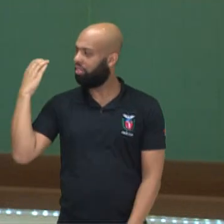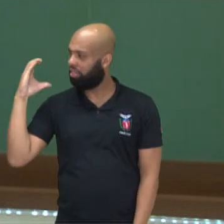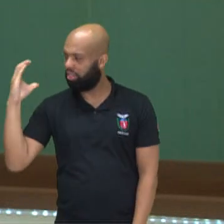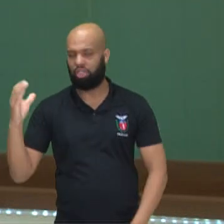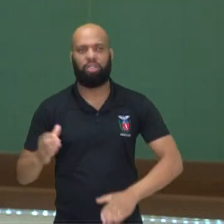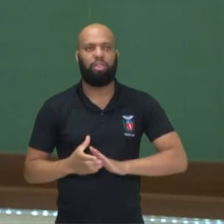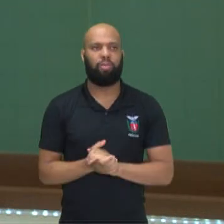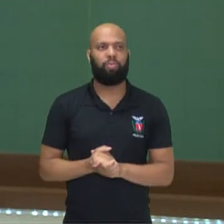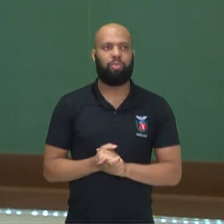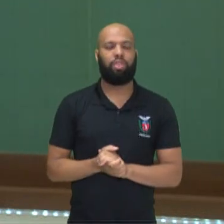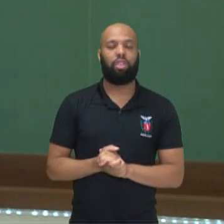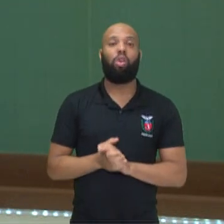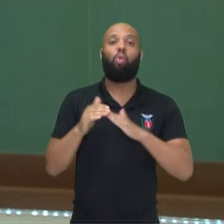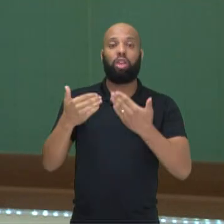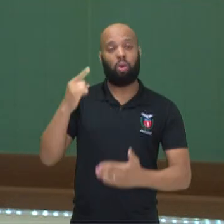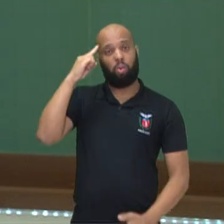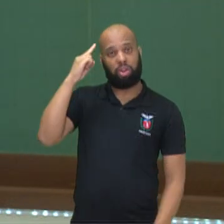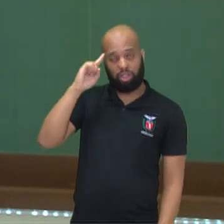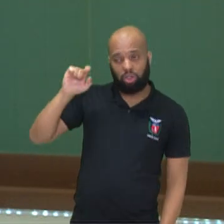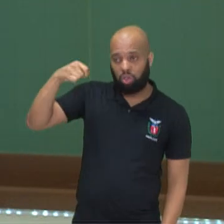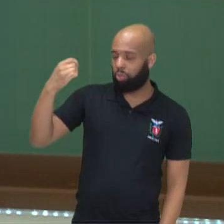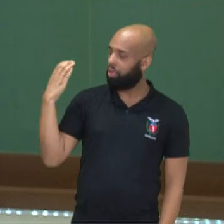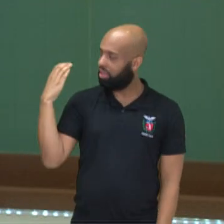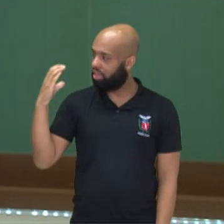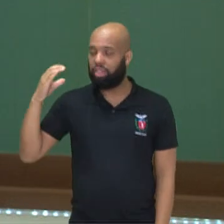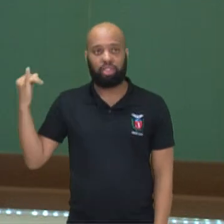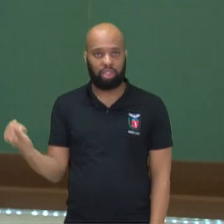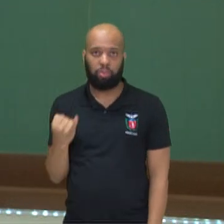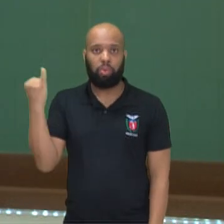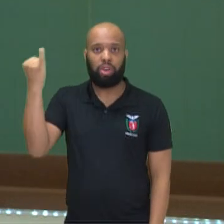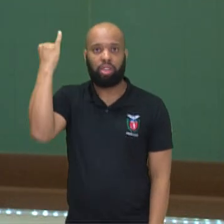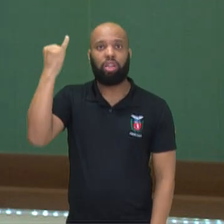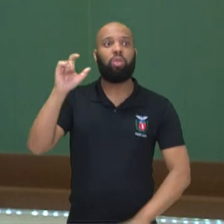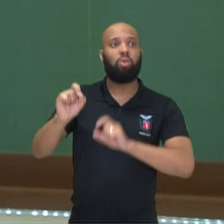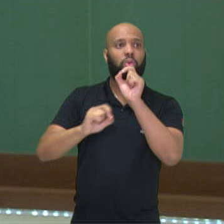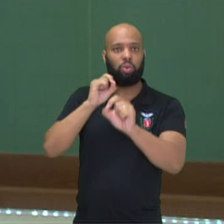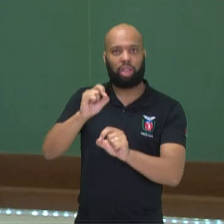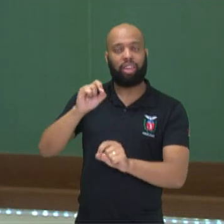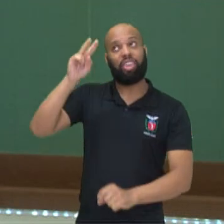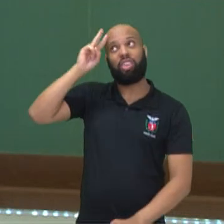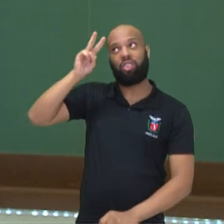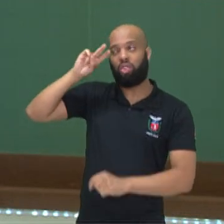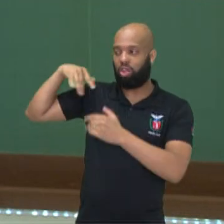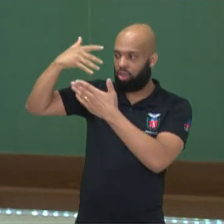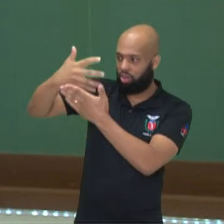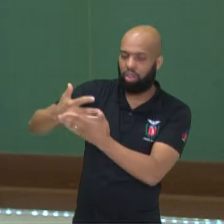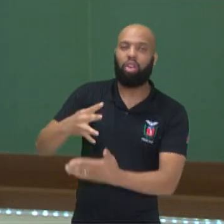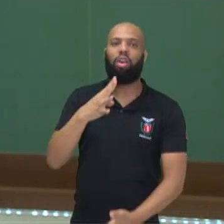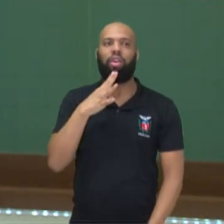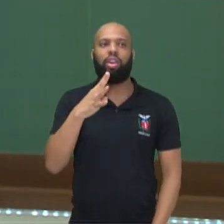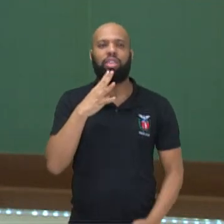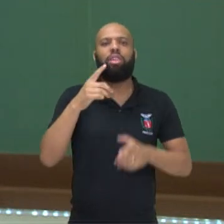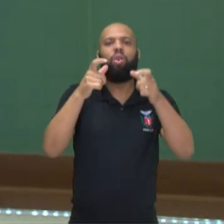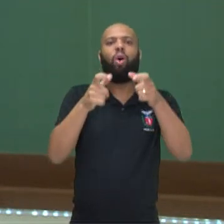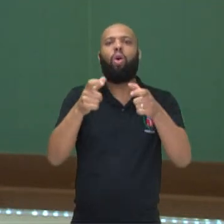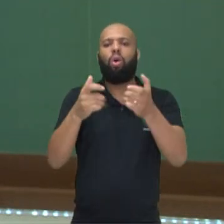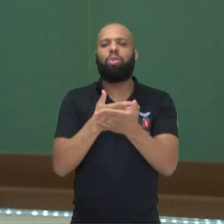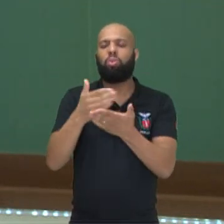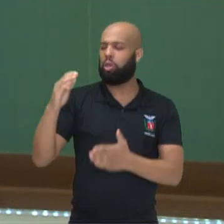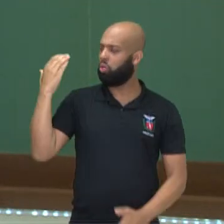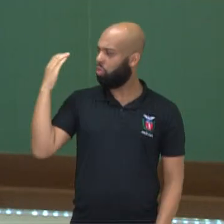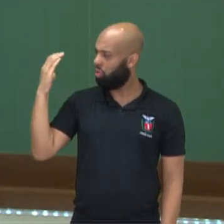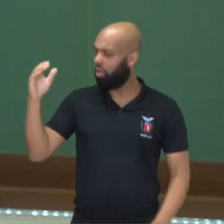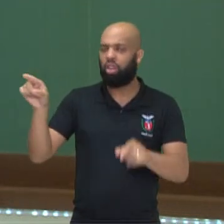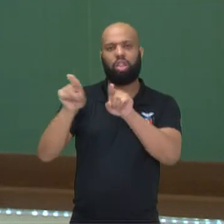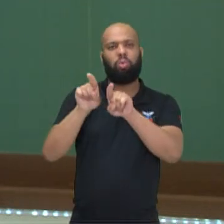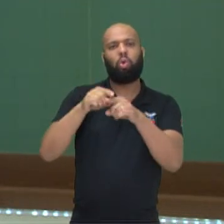científico. Para pensar a ciência, nada melhor do que recorrer à sua história, conhecer de onde veio a